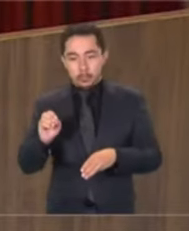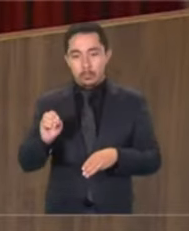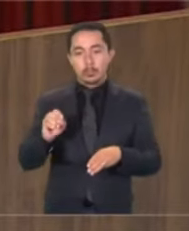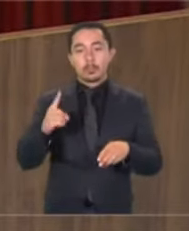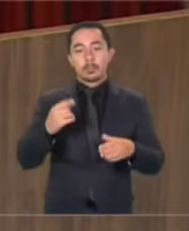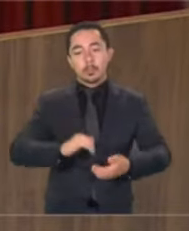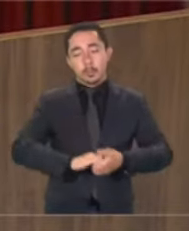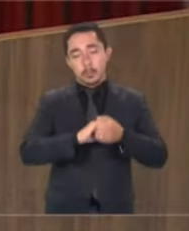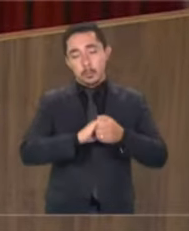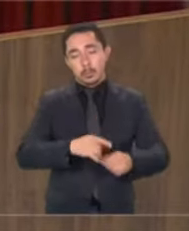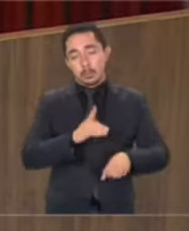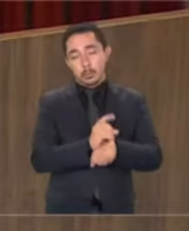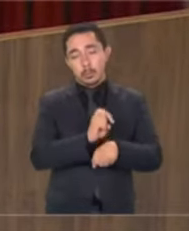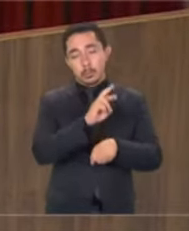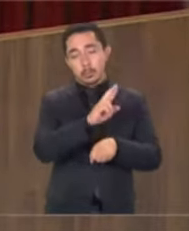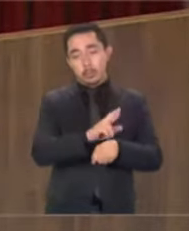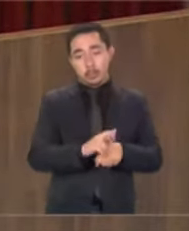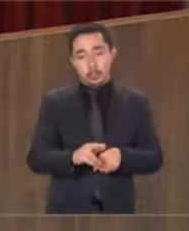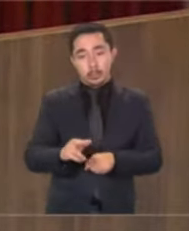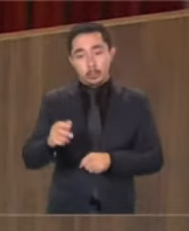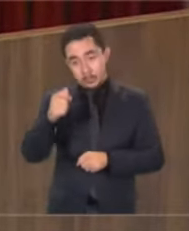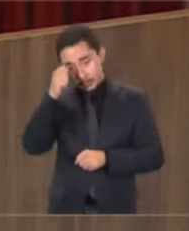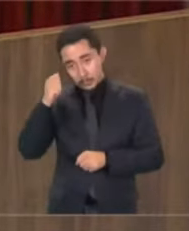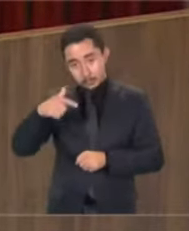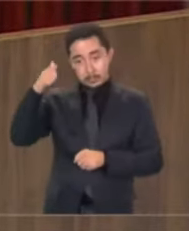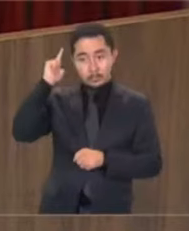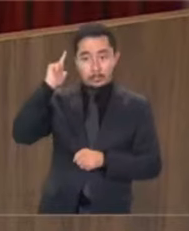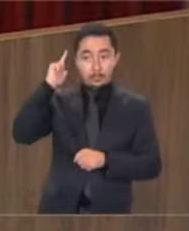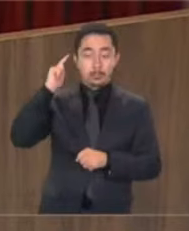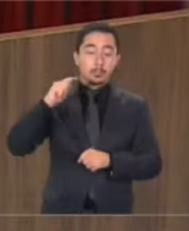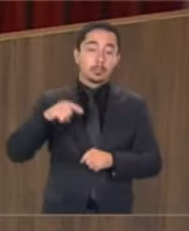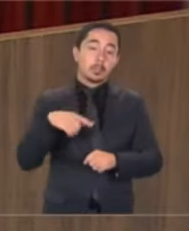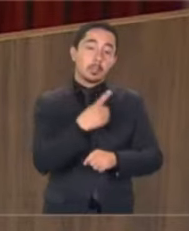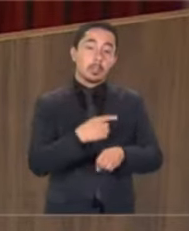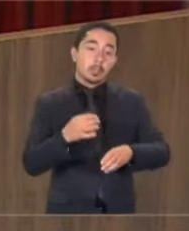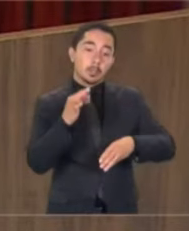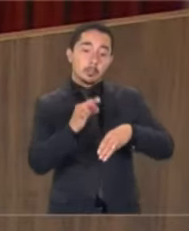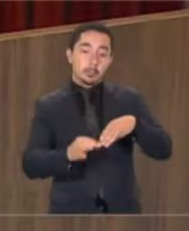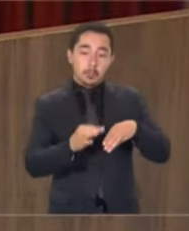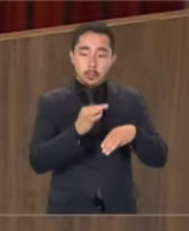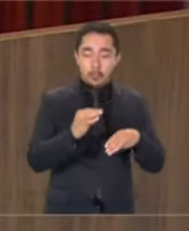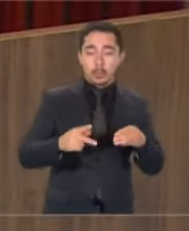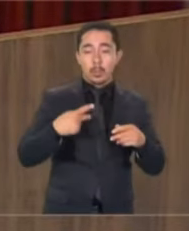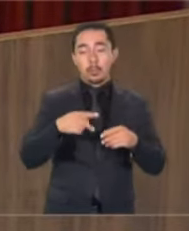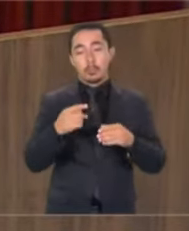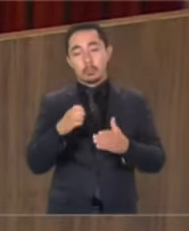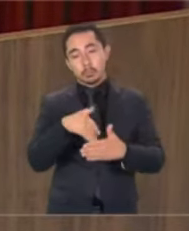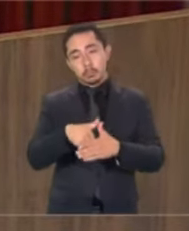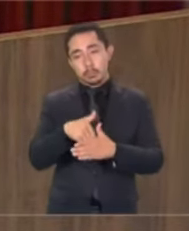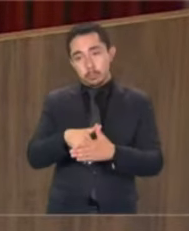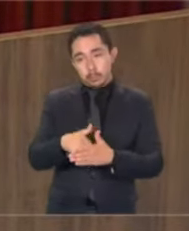doutor Alexandre, digno representante do Ministério Público Eleitoral, cumprimento